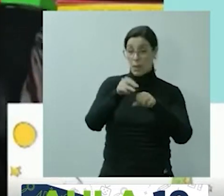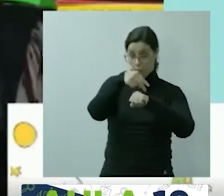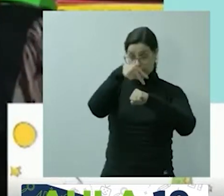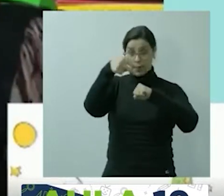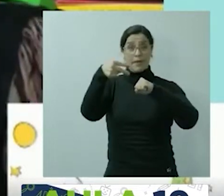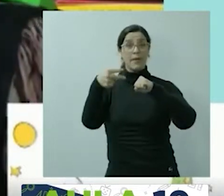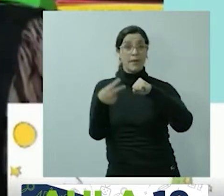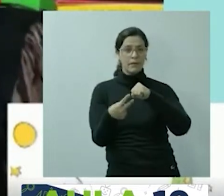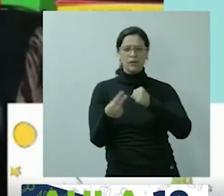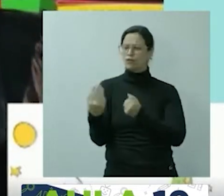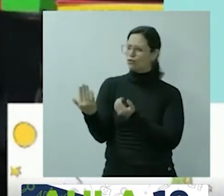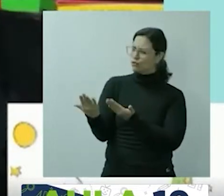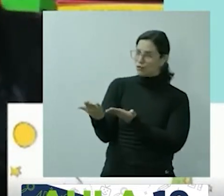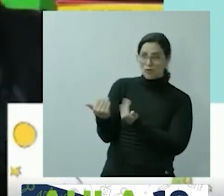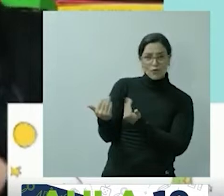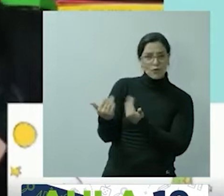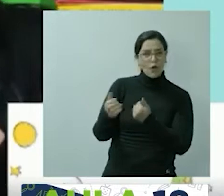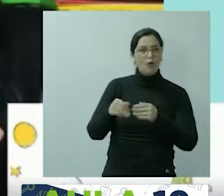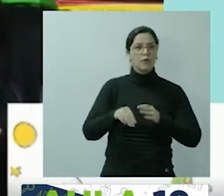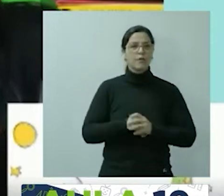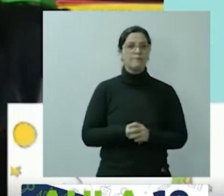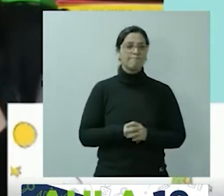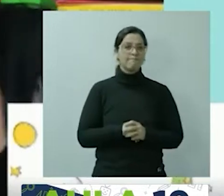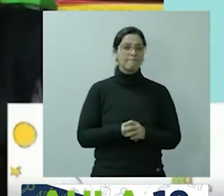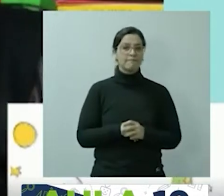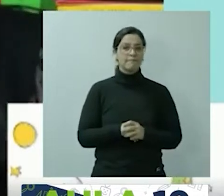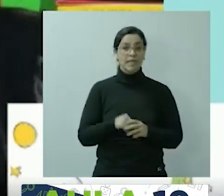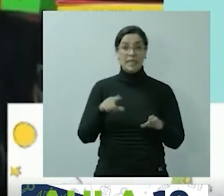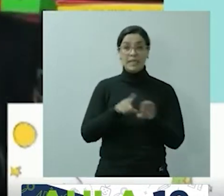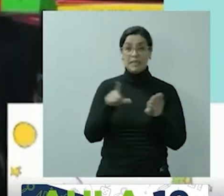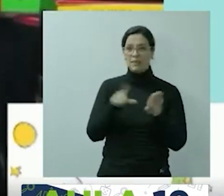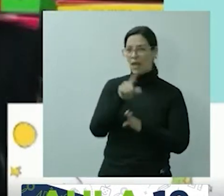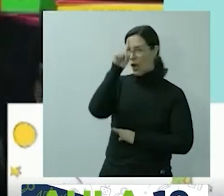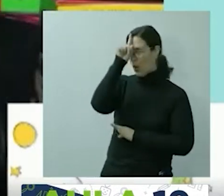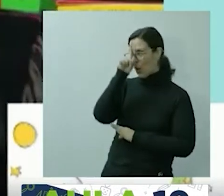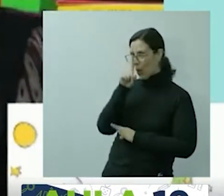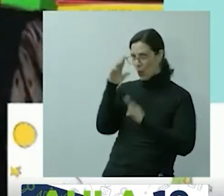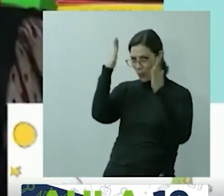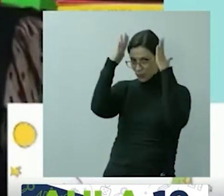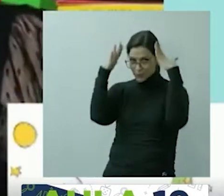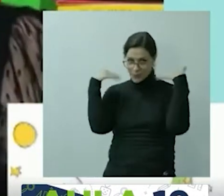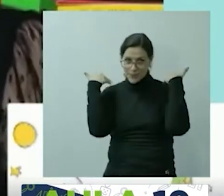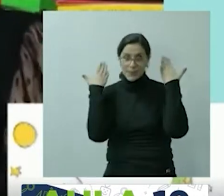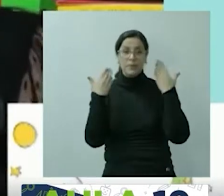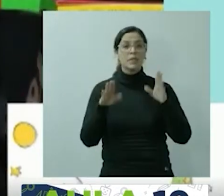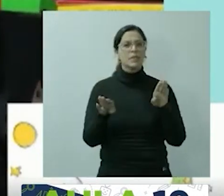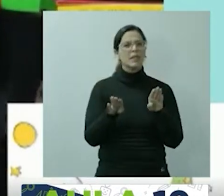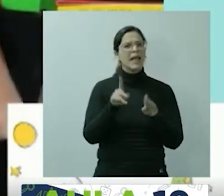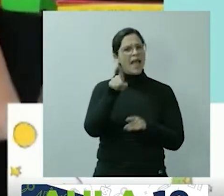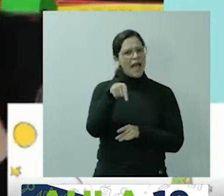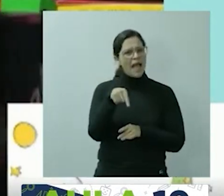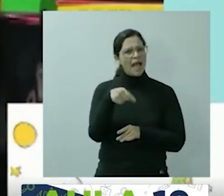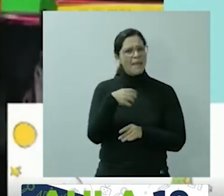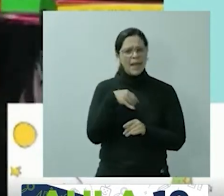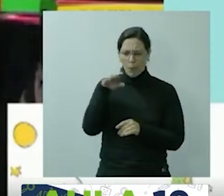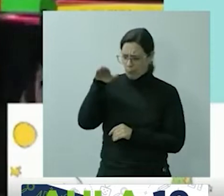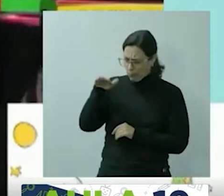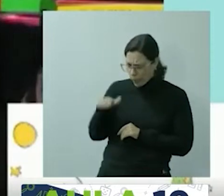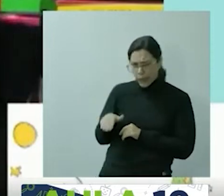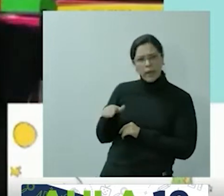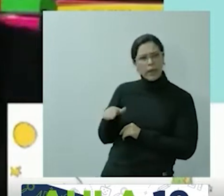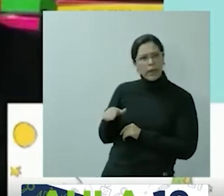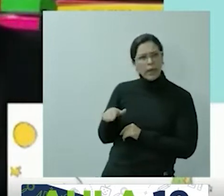príncipe era jovem e tinha os cabelos loiros e muito